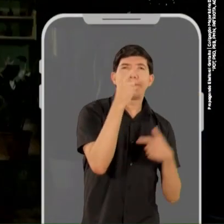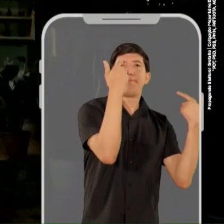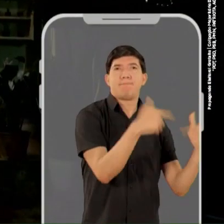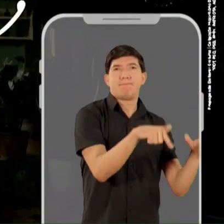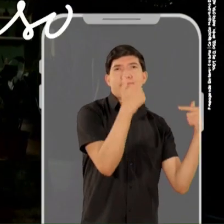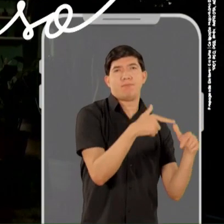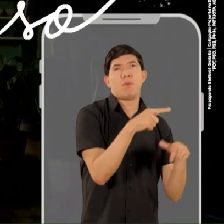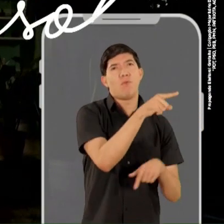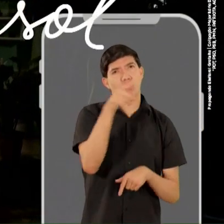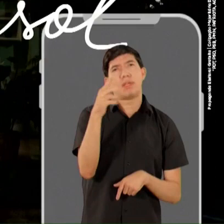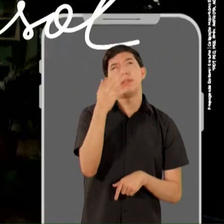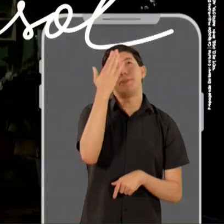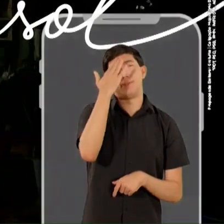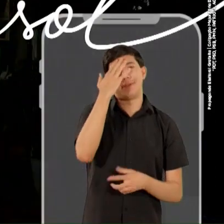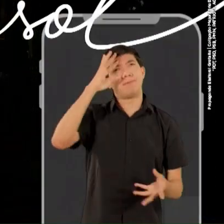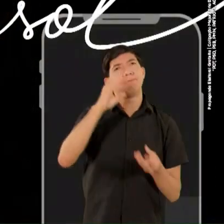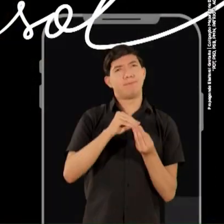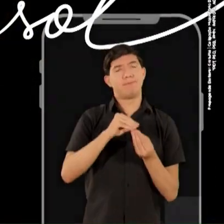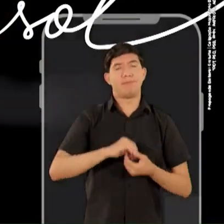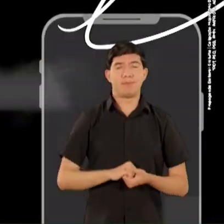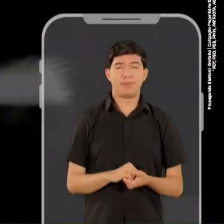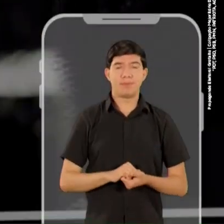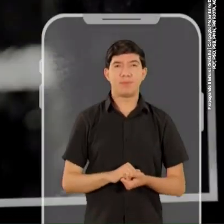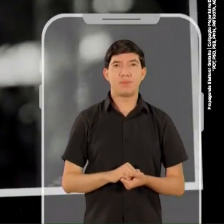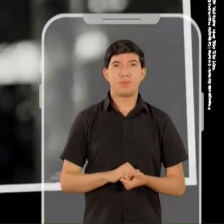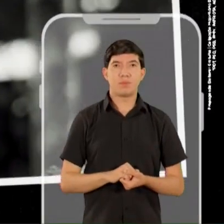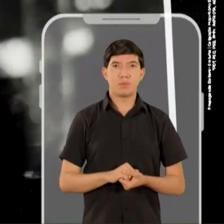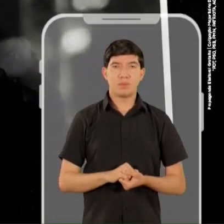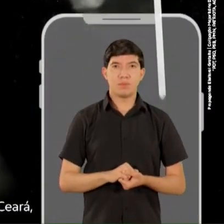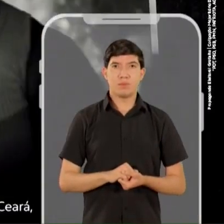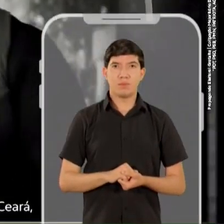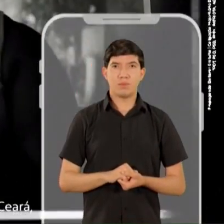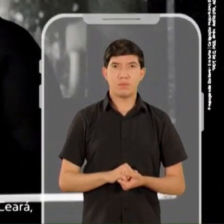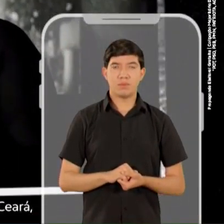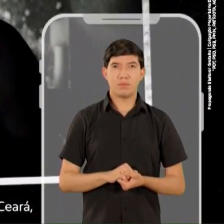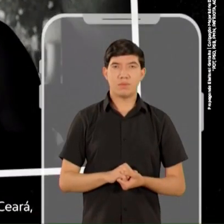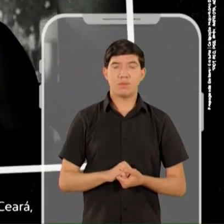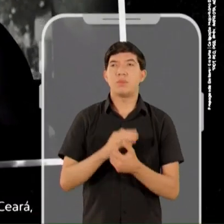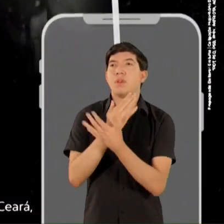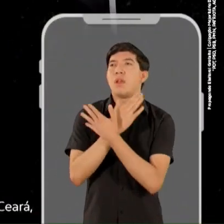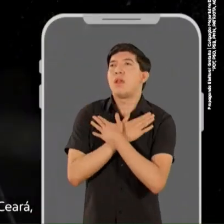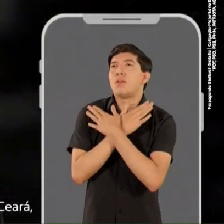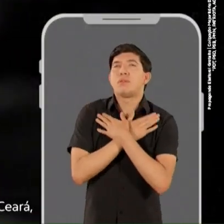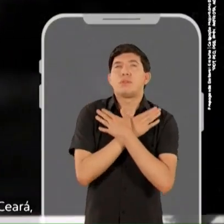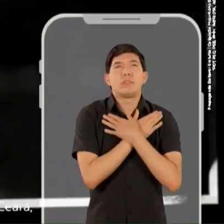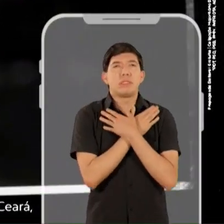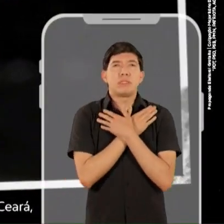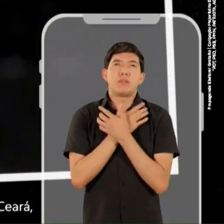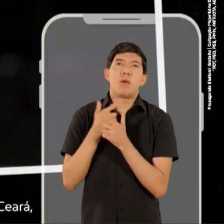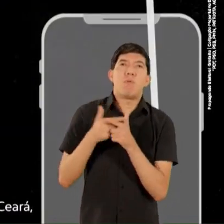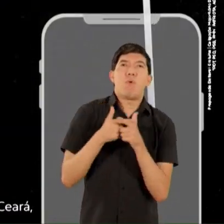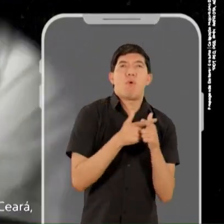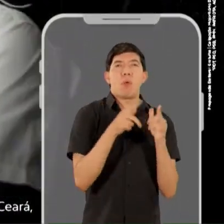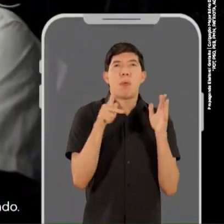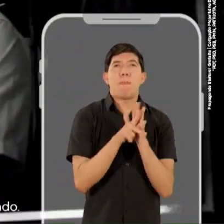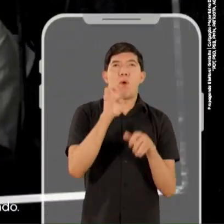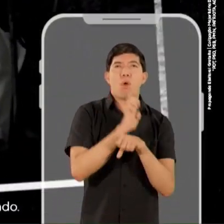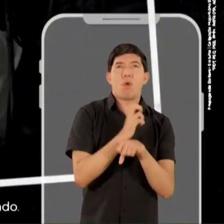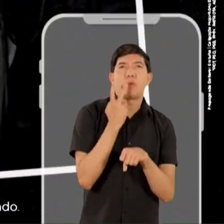dia pra trabalhar, sabe do que eu tô falando. O desemprego não é um problema exclusivo do